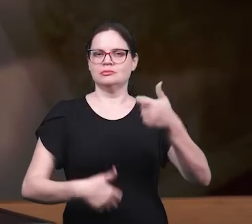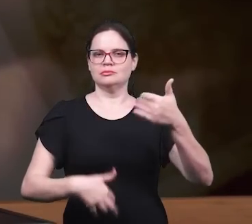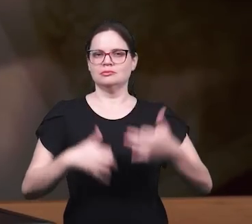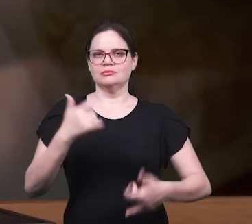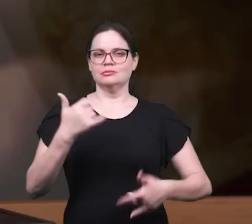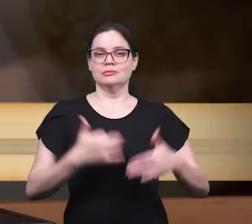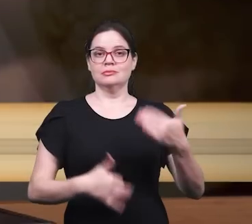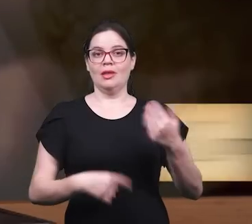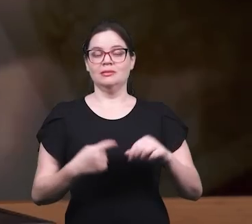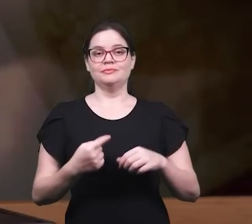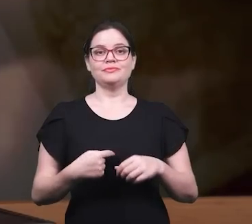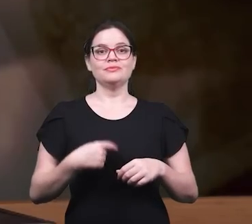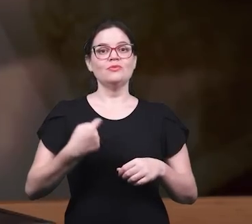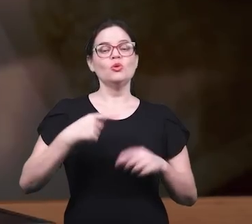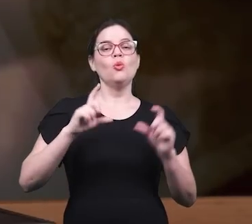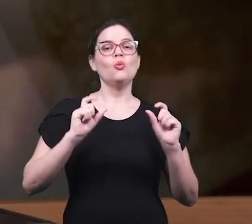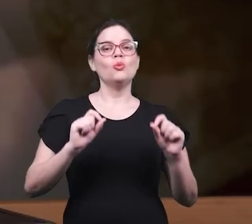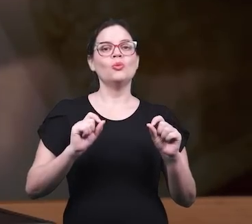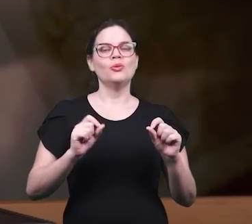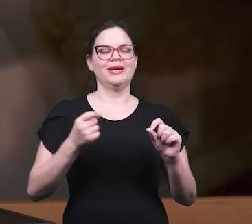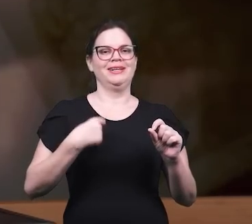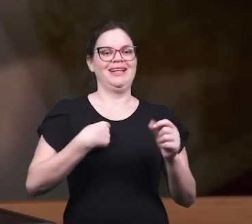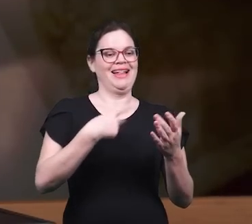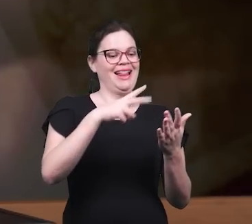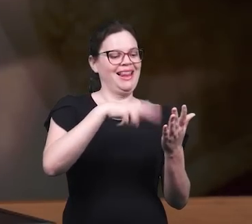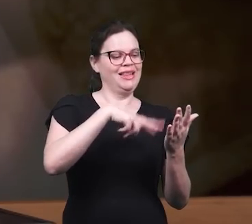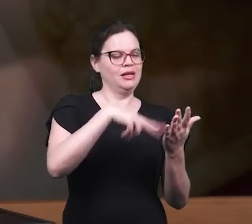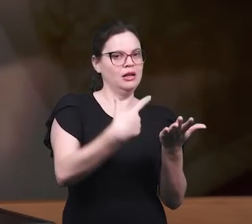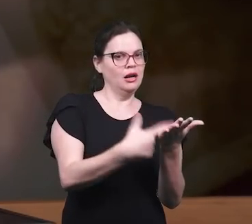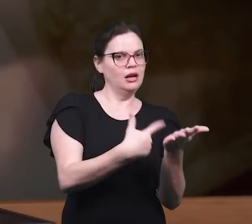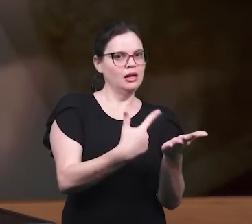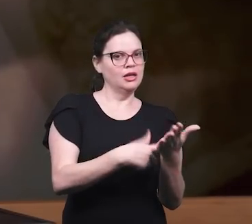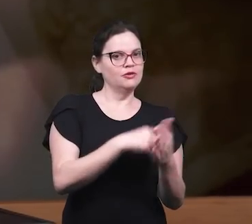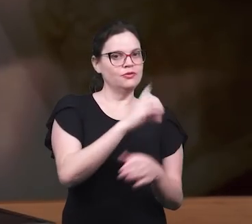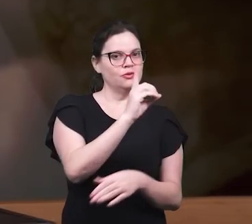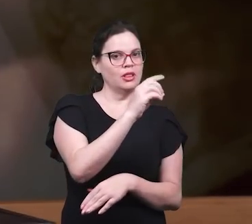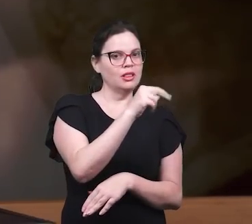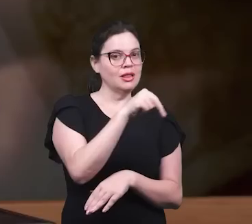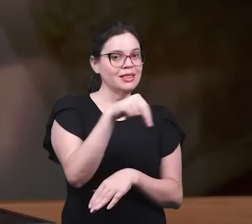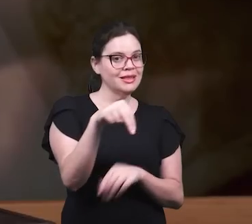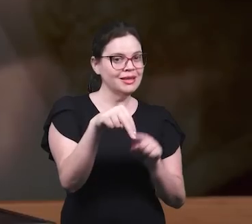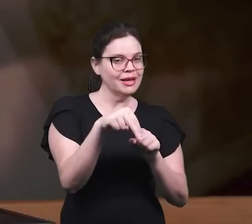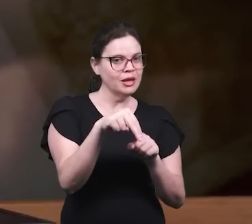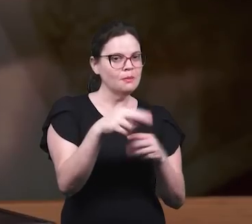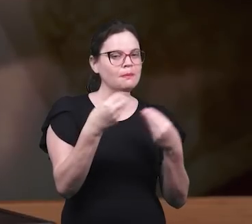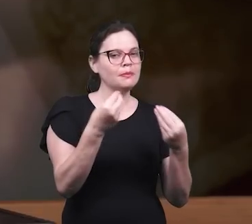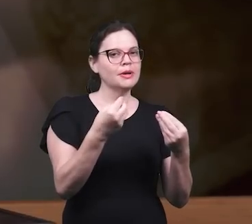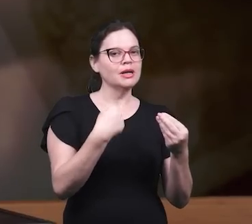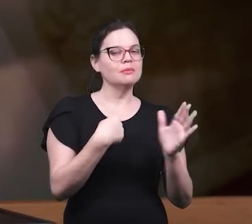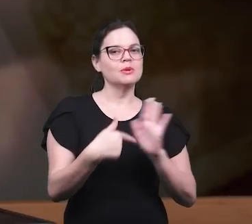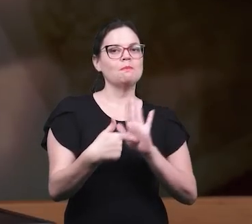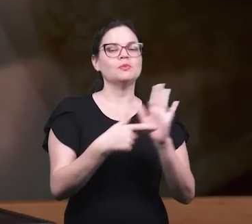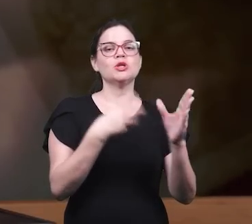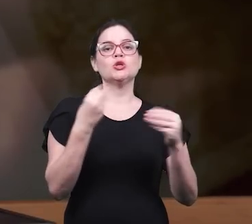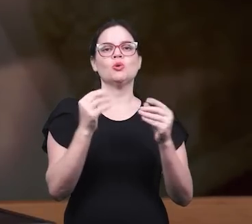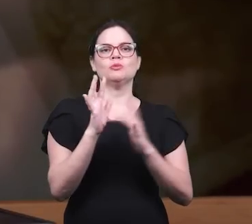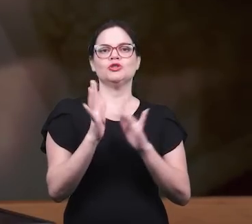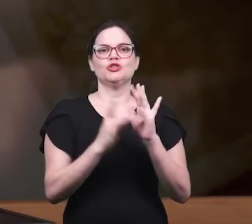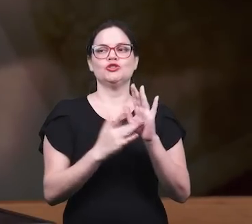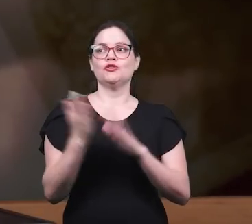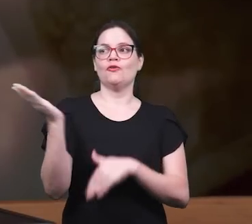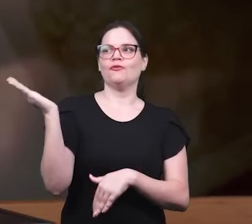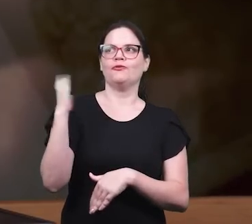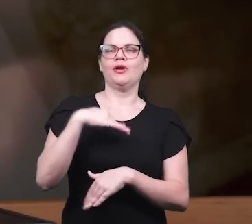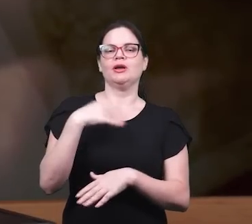tivemos que ir lá em Daniel para esclarecer os assuntos da vinda de Jesus que estão nessa carta, que é considerada